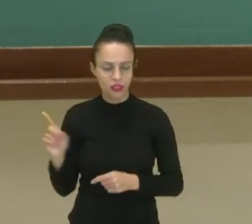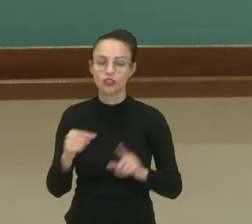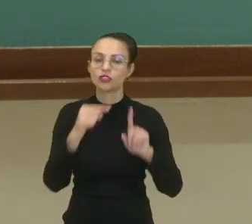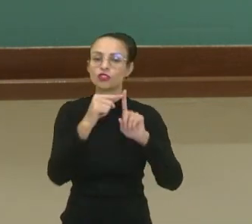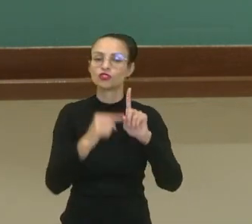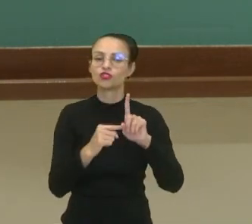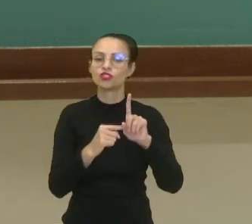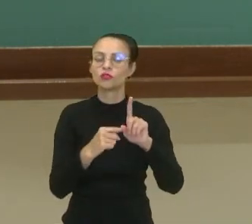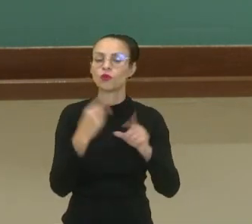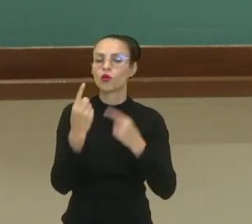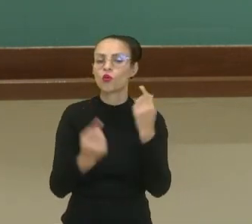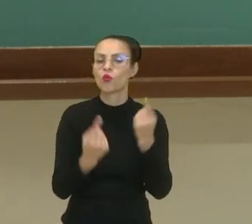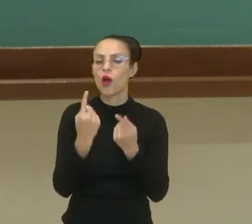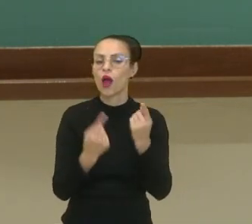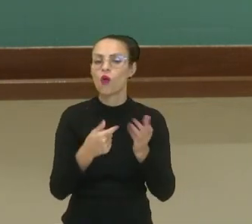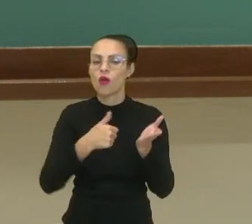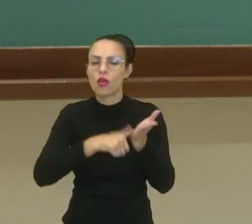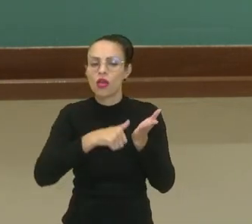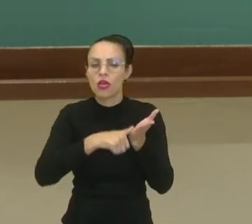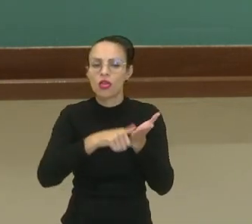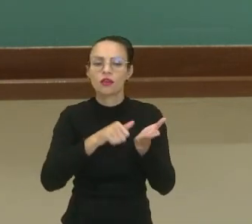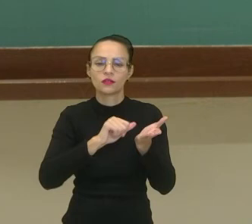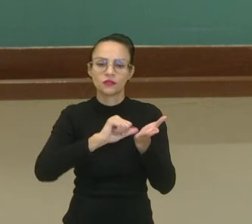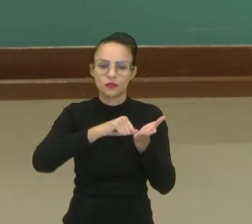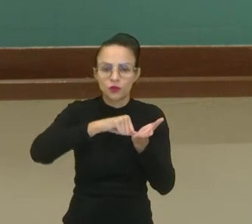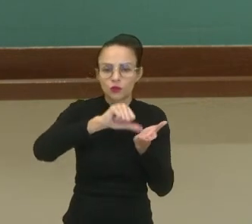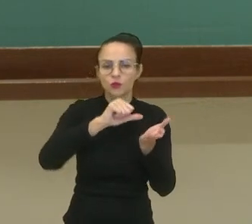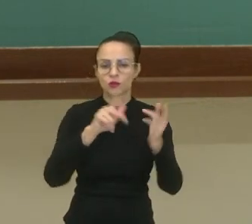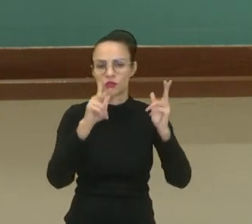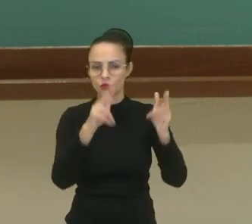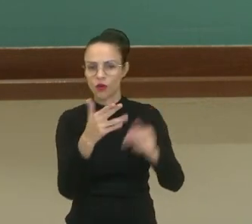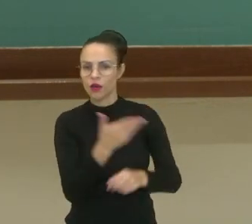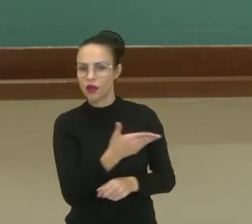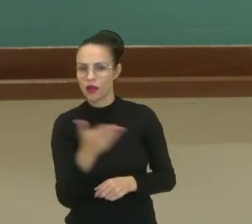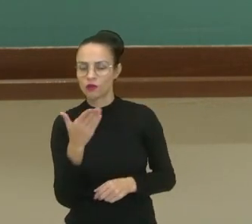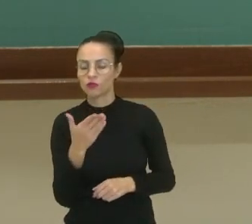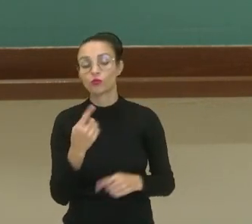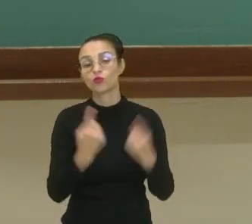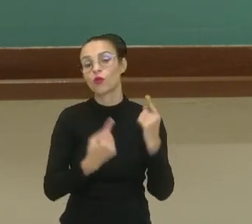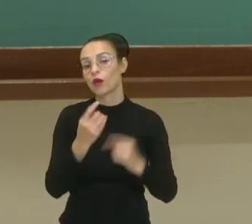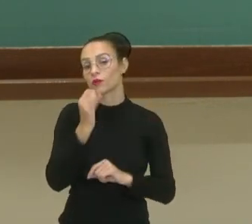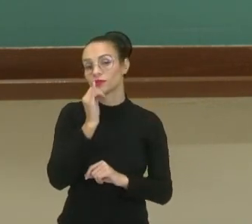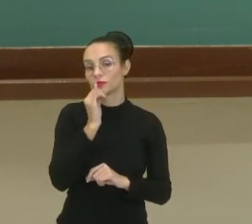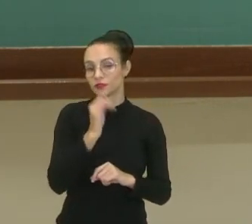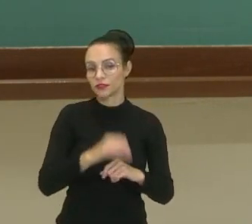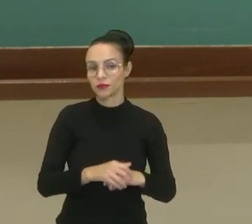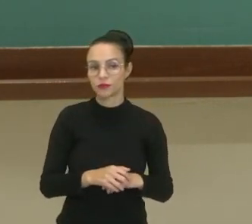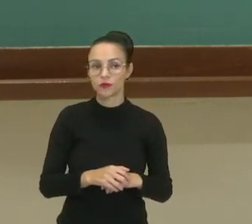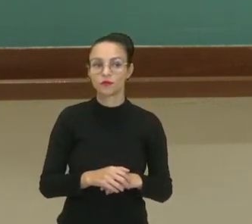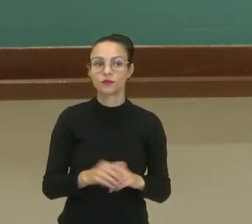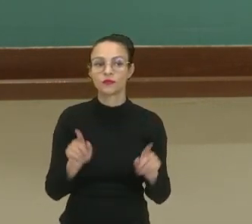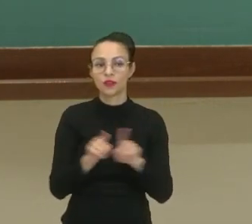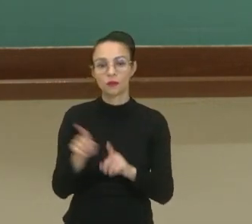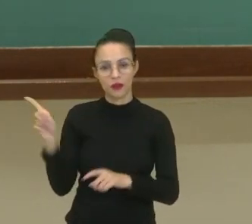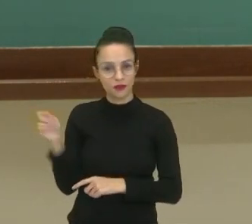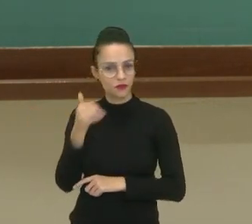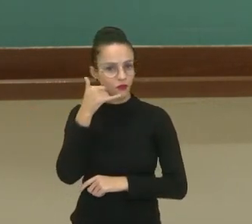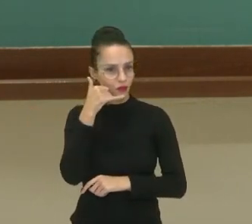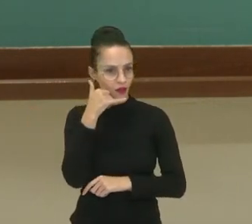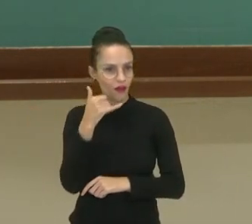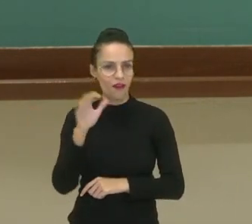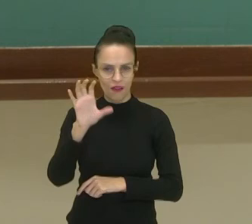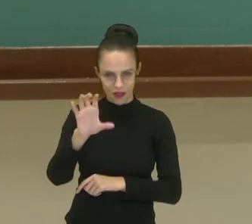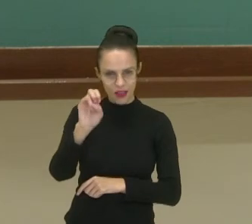de figurinha você colocaria hoje? Você colocaria esse mesmo repertório aqui de figurinhas? E aqui, o celular,